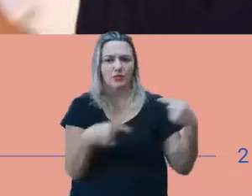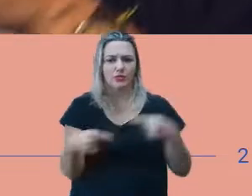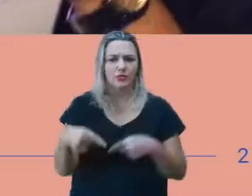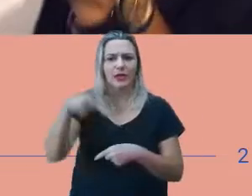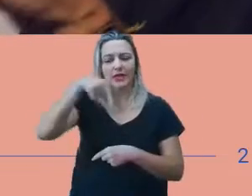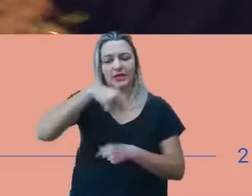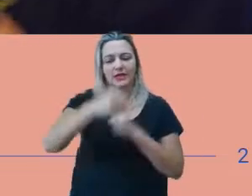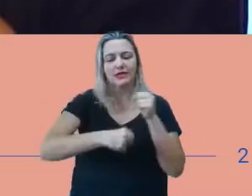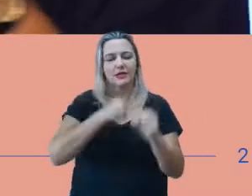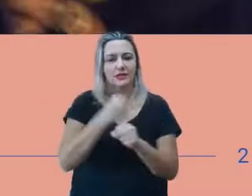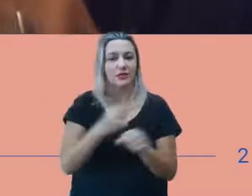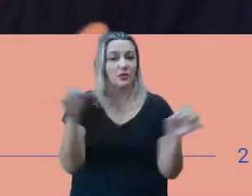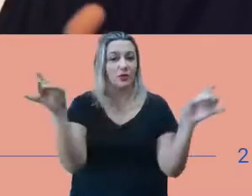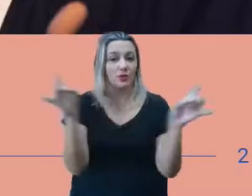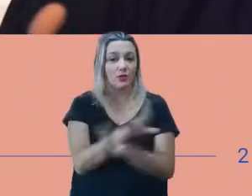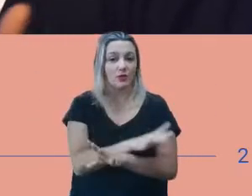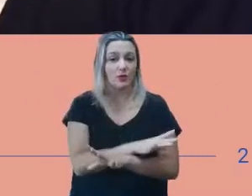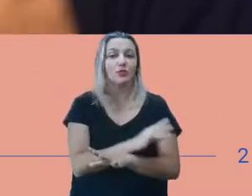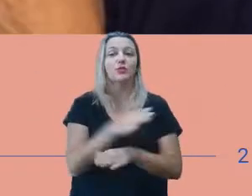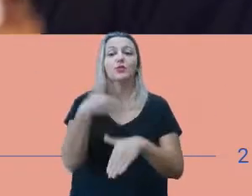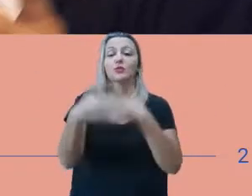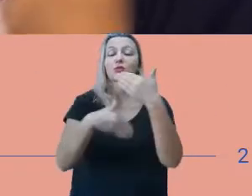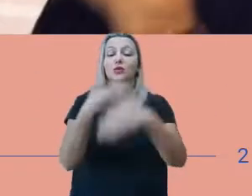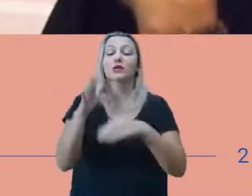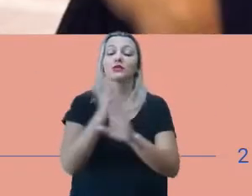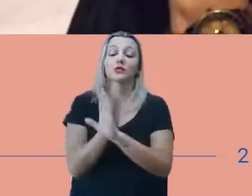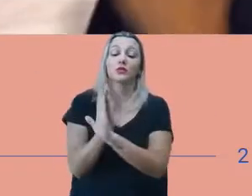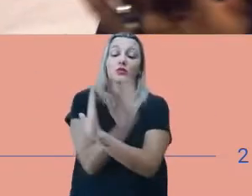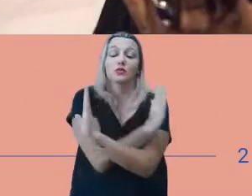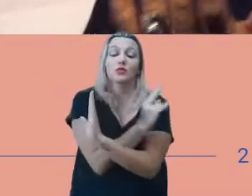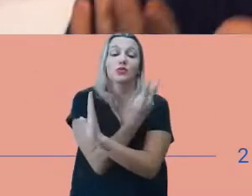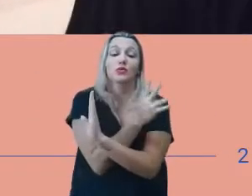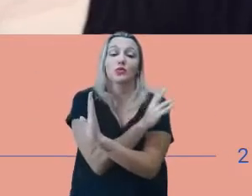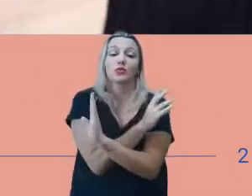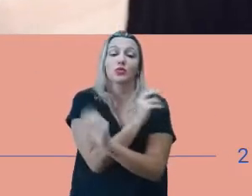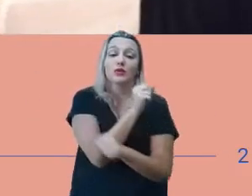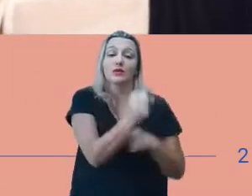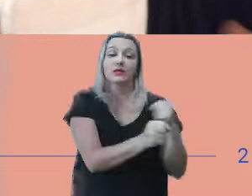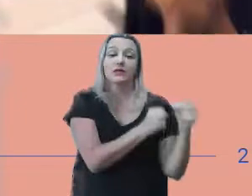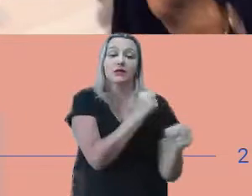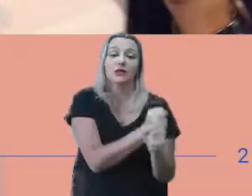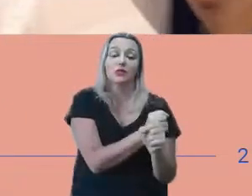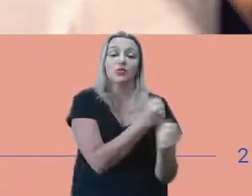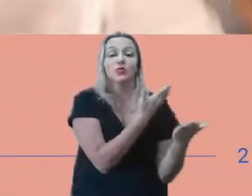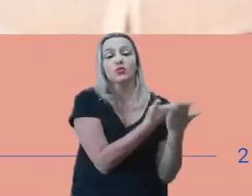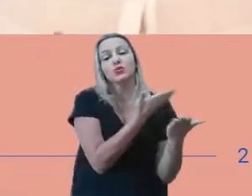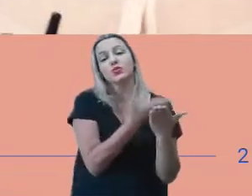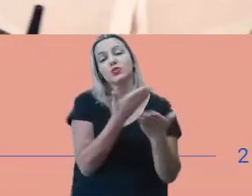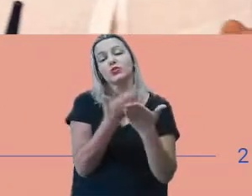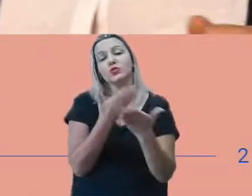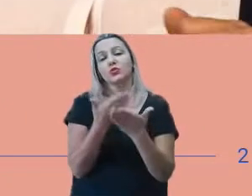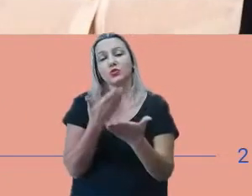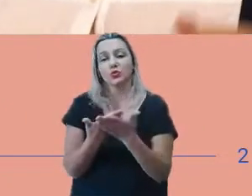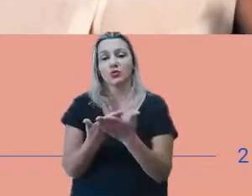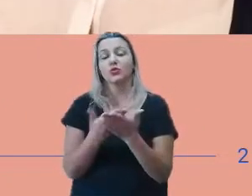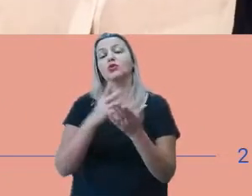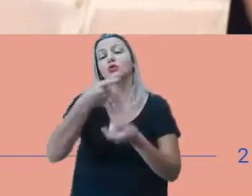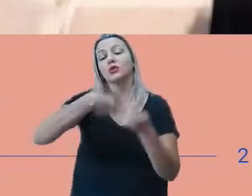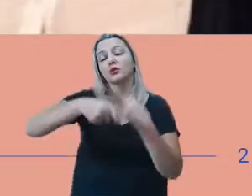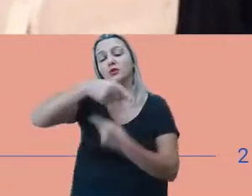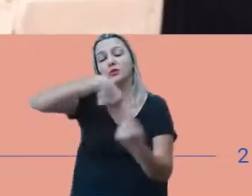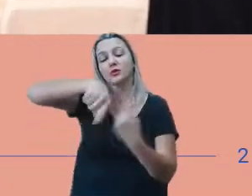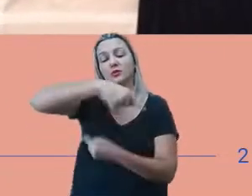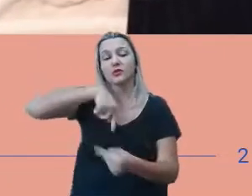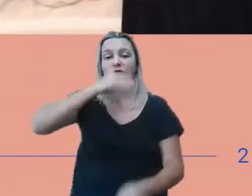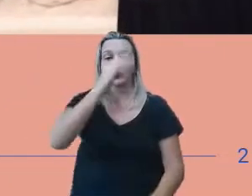finalizou um processo de dois anos de estudo do Valdemar de Economia circular para o Brasil se vocês acharam